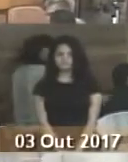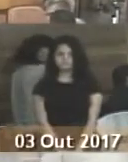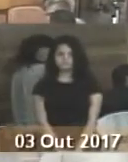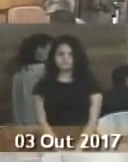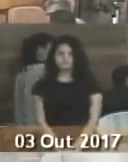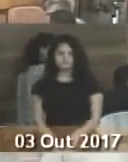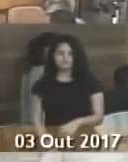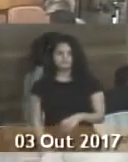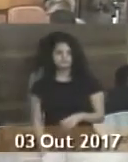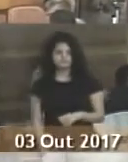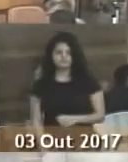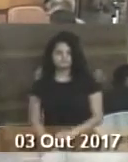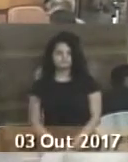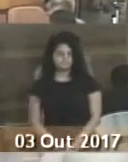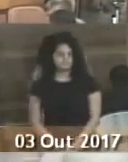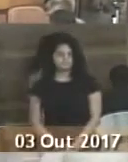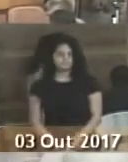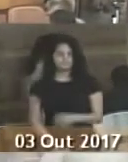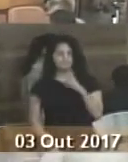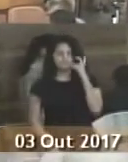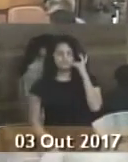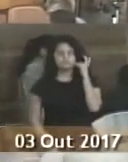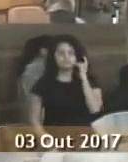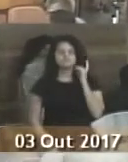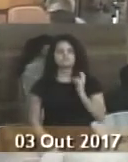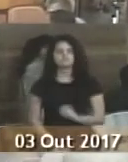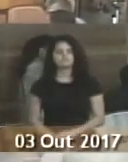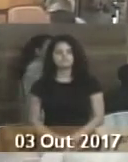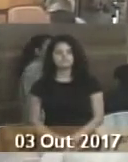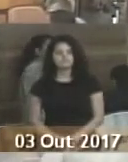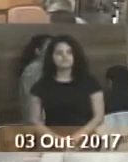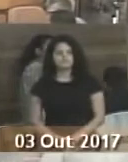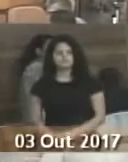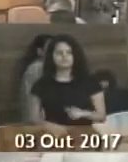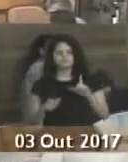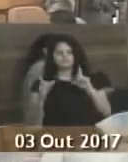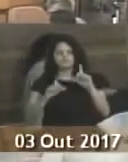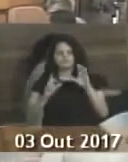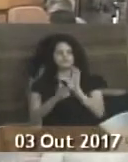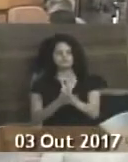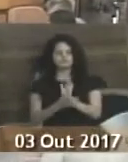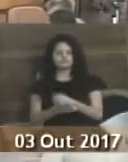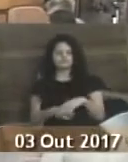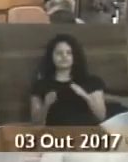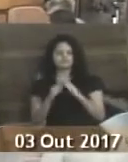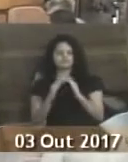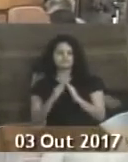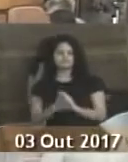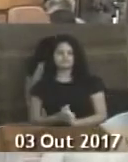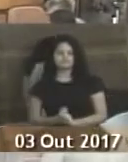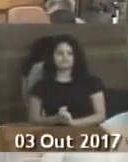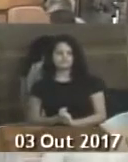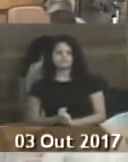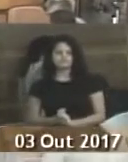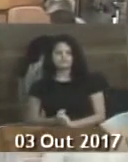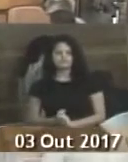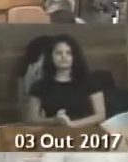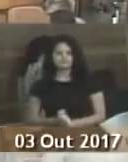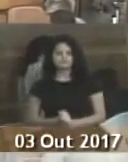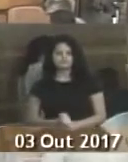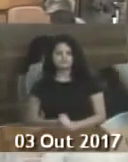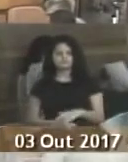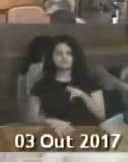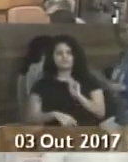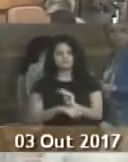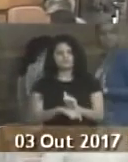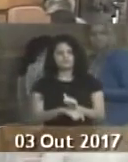Senhoras e senhores, vereadoras e vereadores, telespectadores que nos assistem pela TV Câmara e pelo